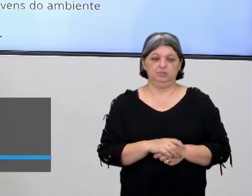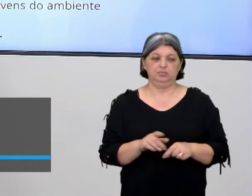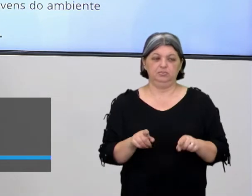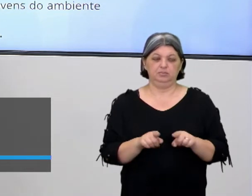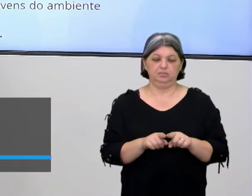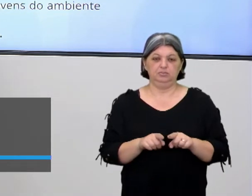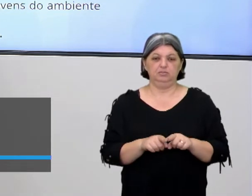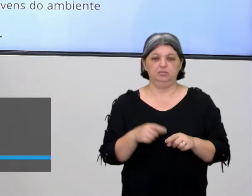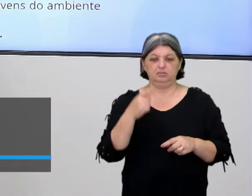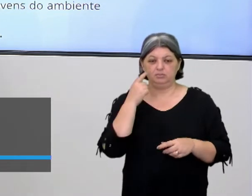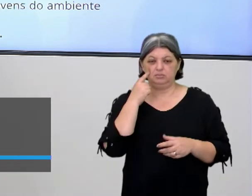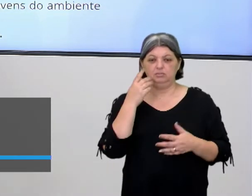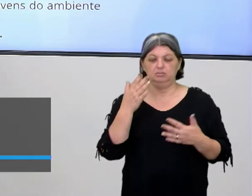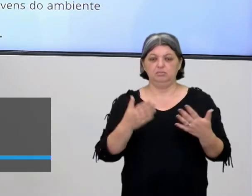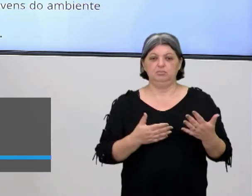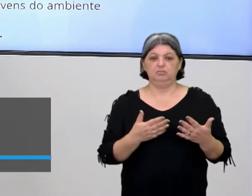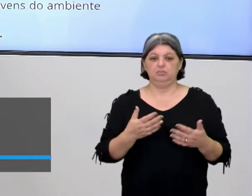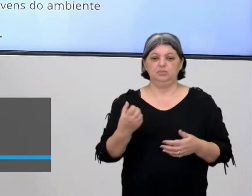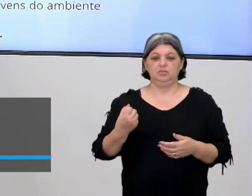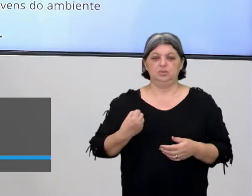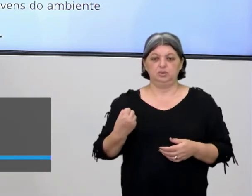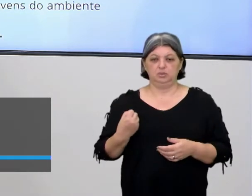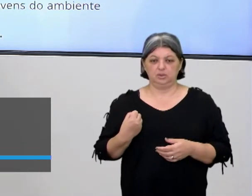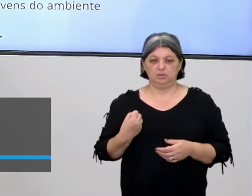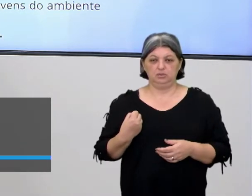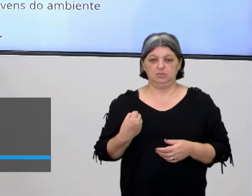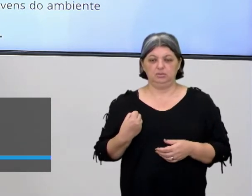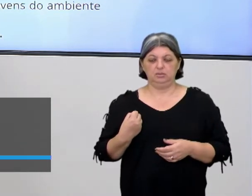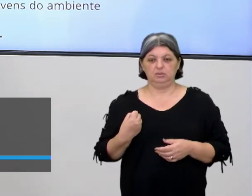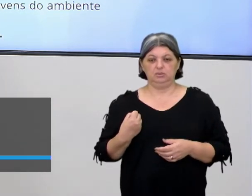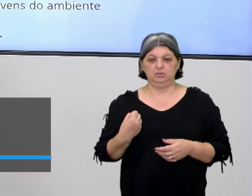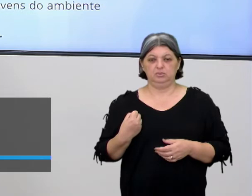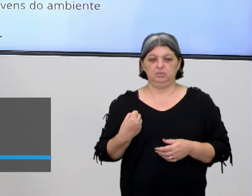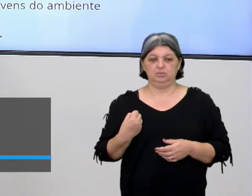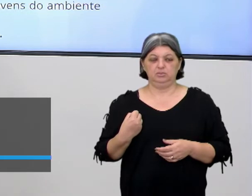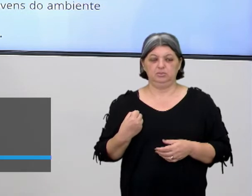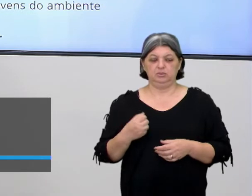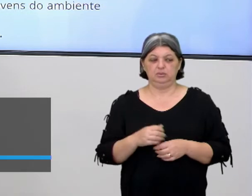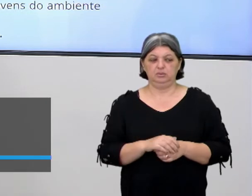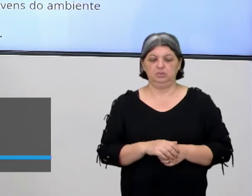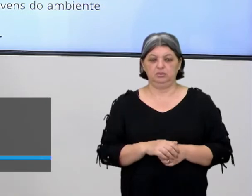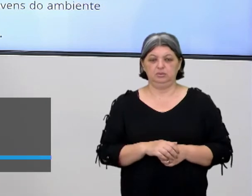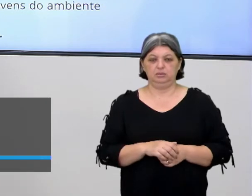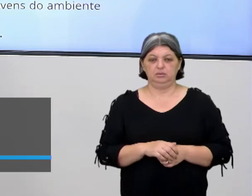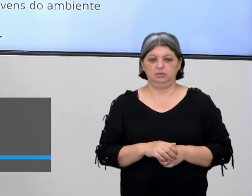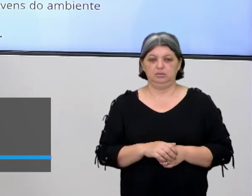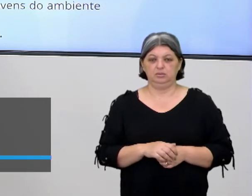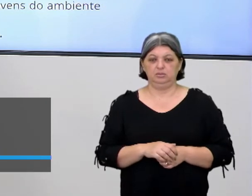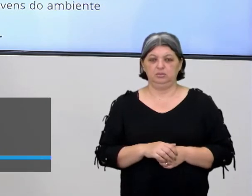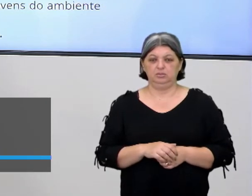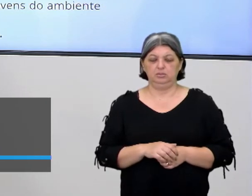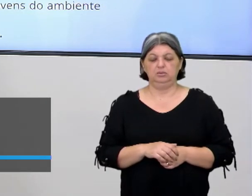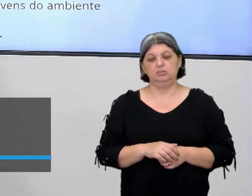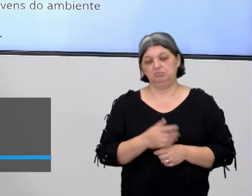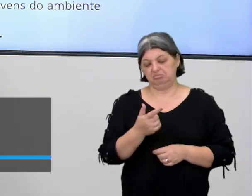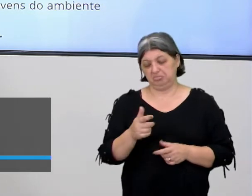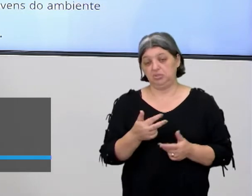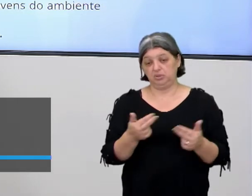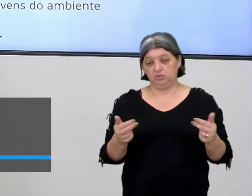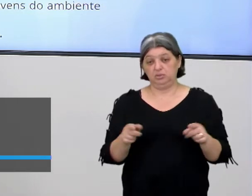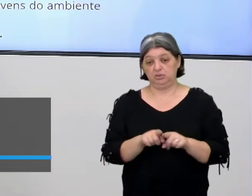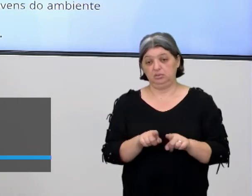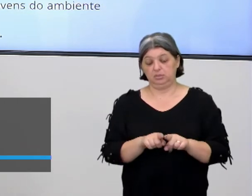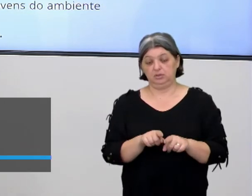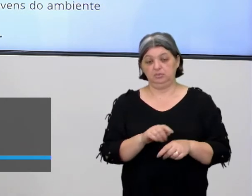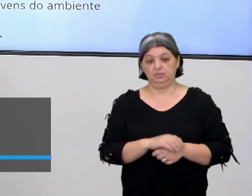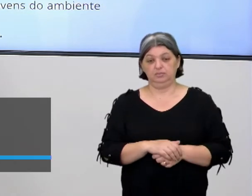valores numéricos, trazendo aí as questões sociais e colocando elas à frente de muitas outras questões. A gente está falando isso